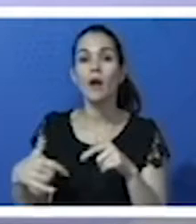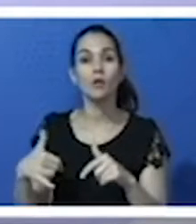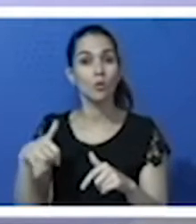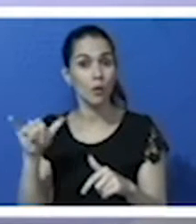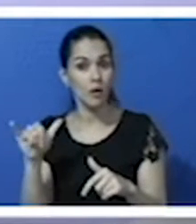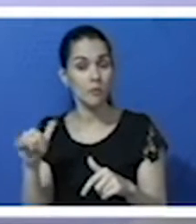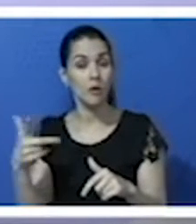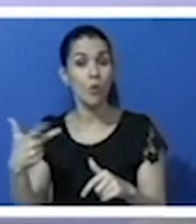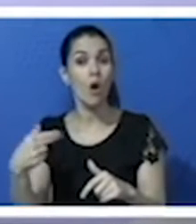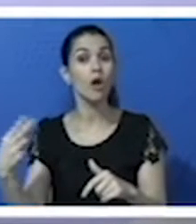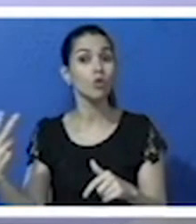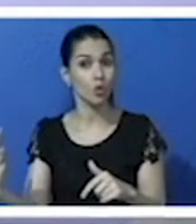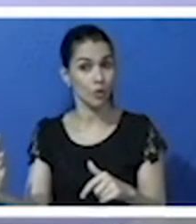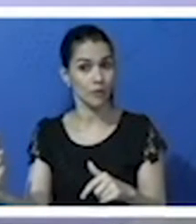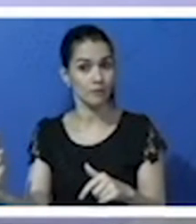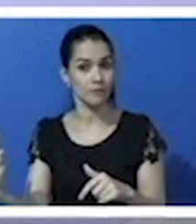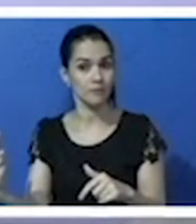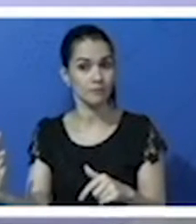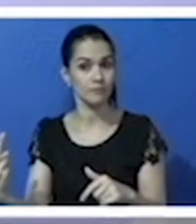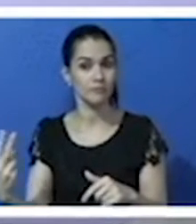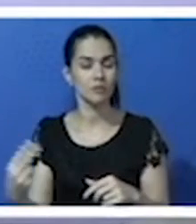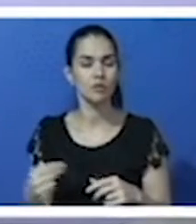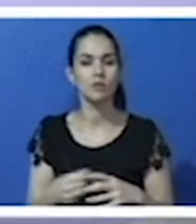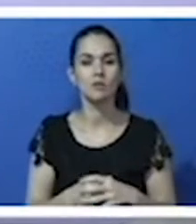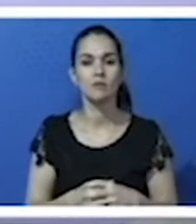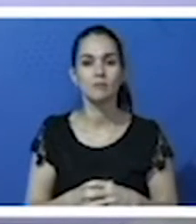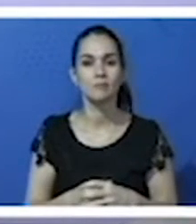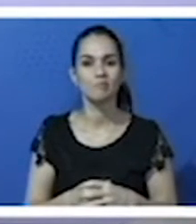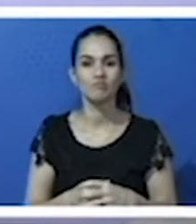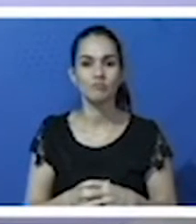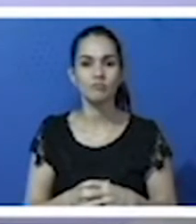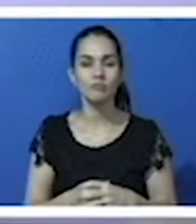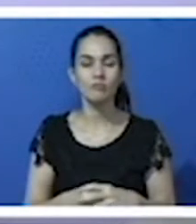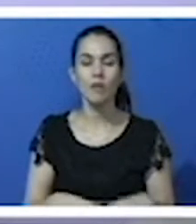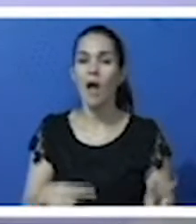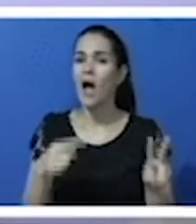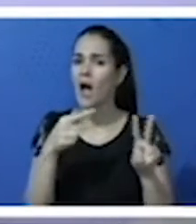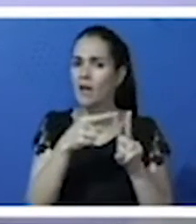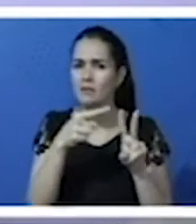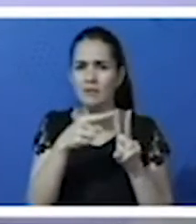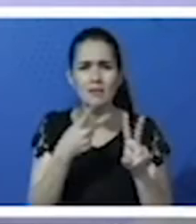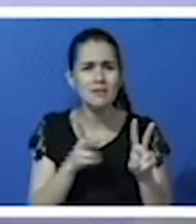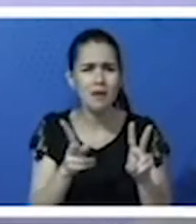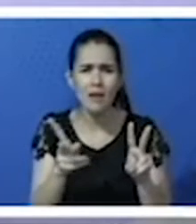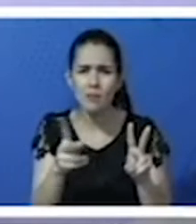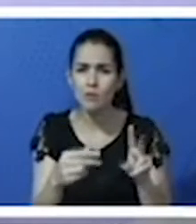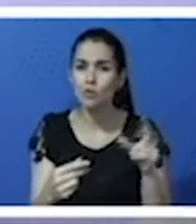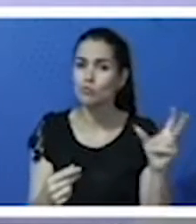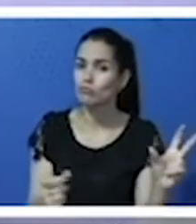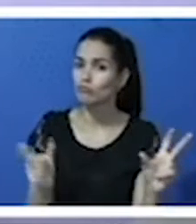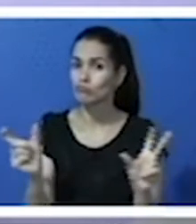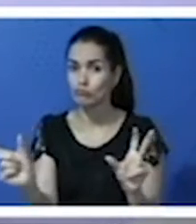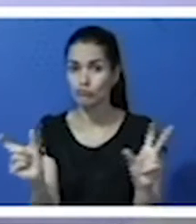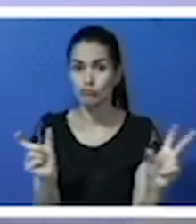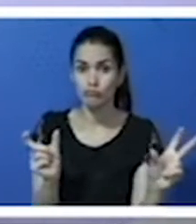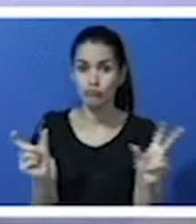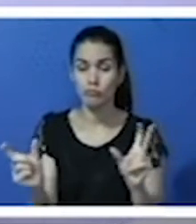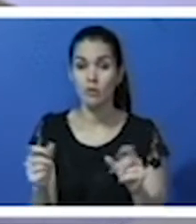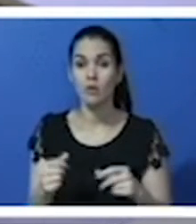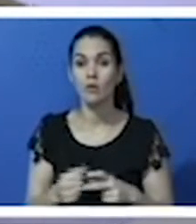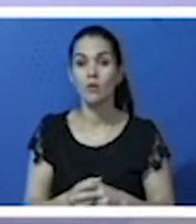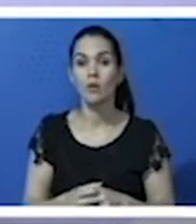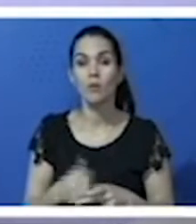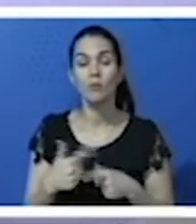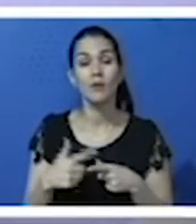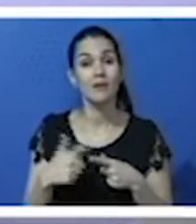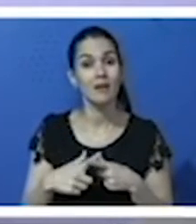número 2, extrai a raiz quadrada dos dois lados, porque a gente sempre extrai a raiz quadrada dos dois lados quando é esse tipo aqui de